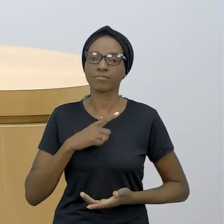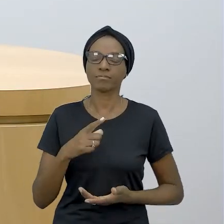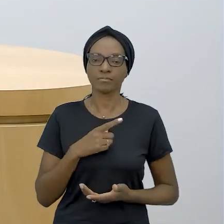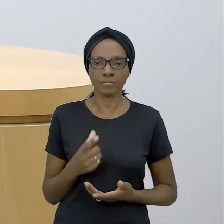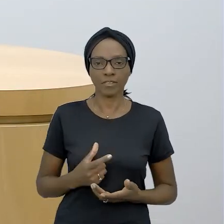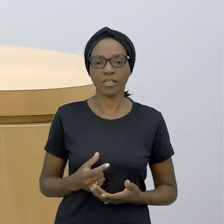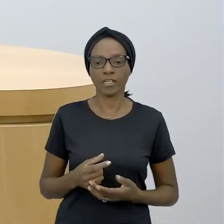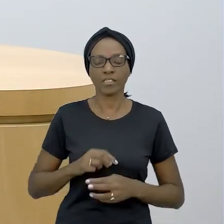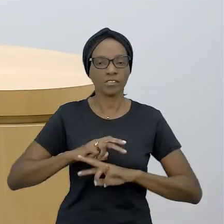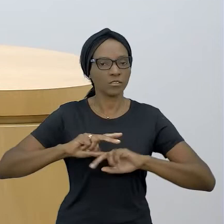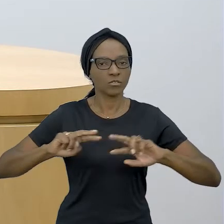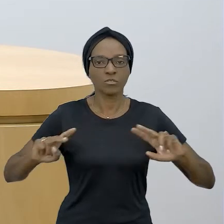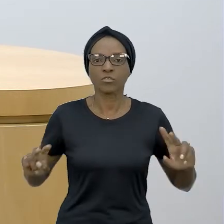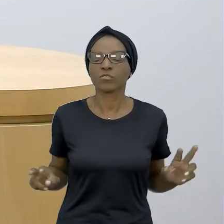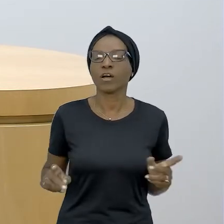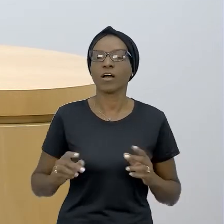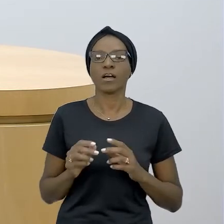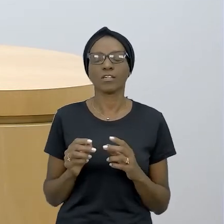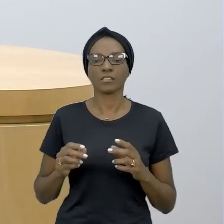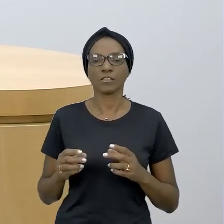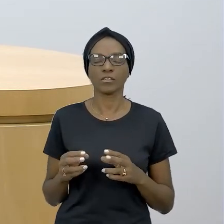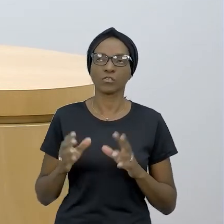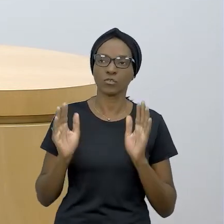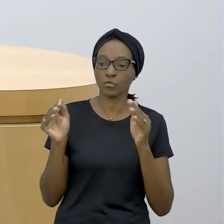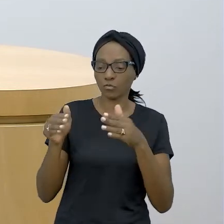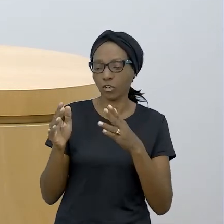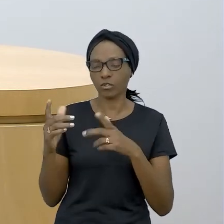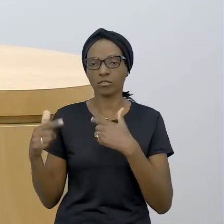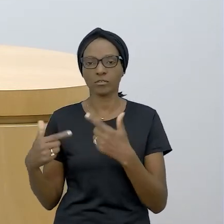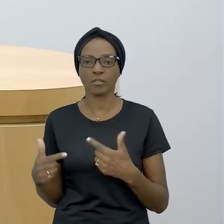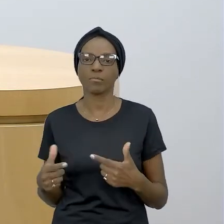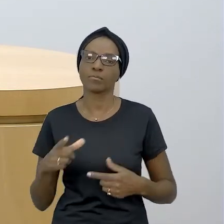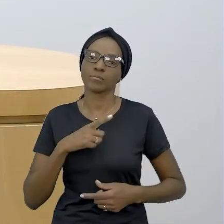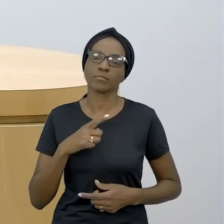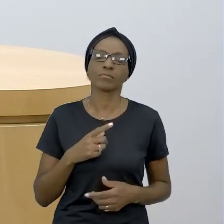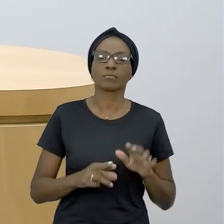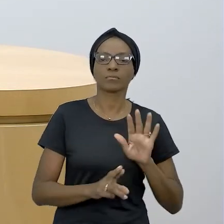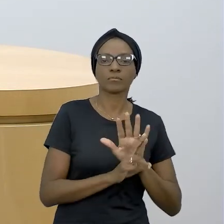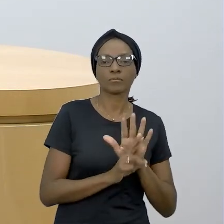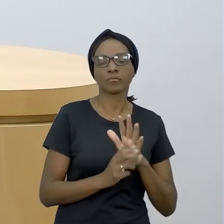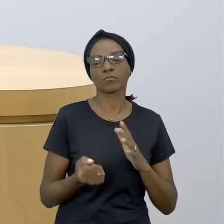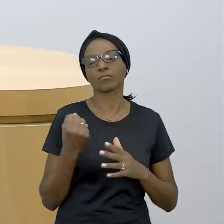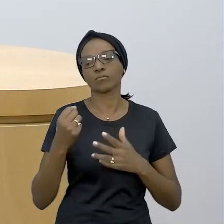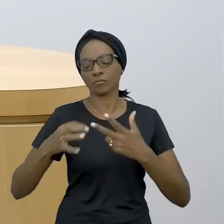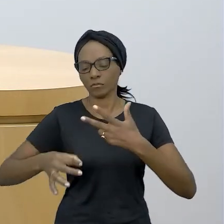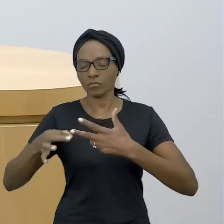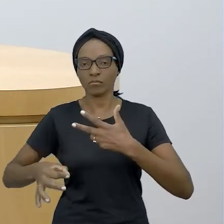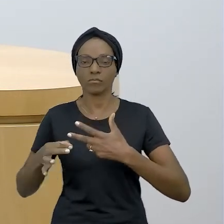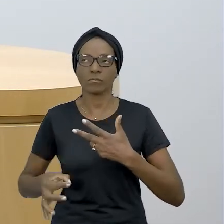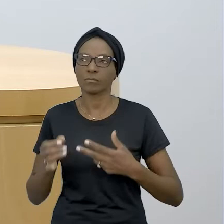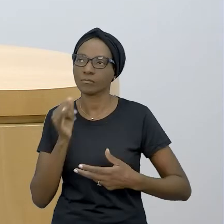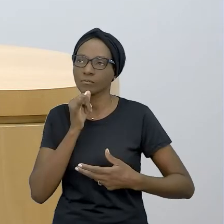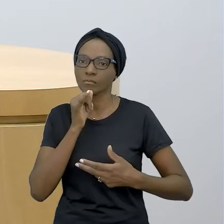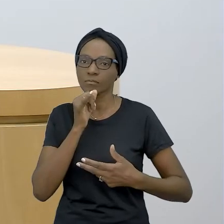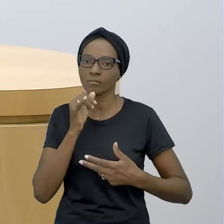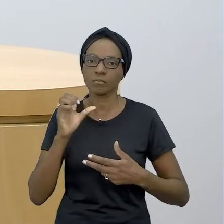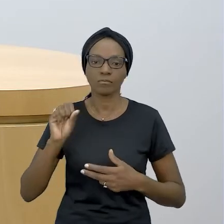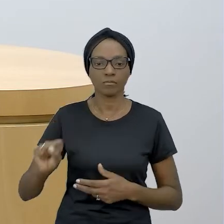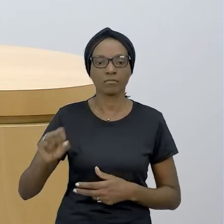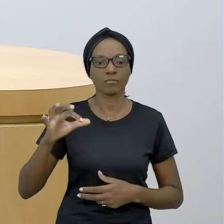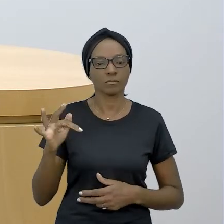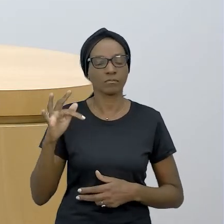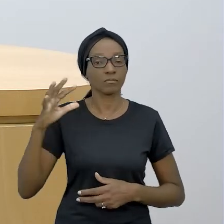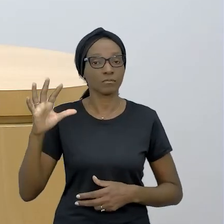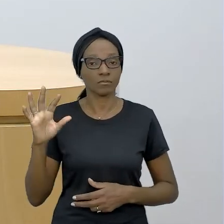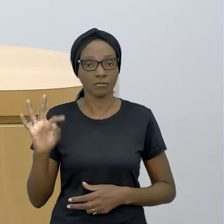seus diferentes âmbitos. Então, a gente vai ter representantes do Poder Judiciário, como, por exemplo, o Supremo Tribunal Federal,